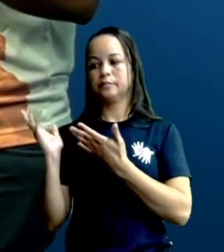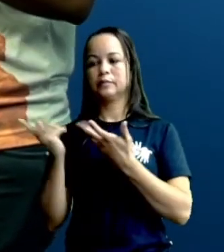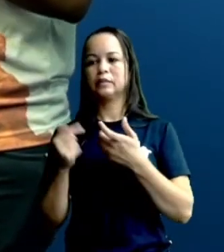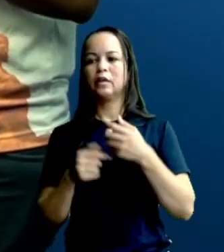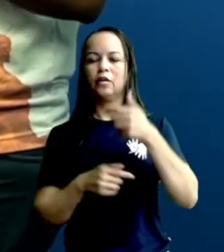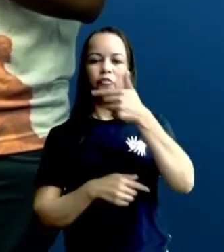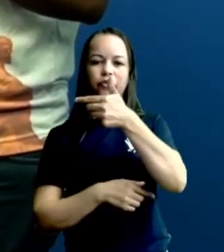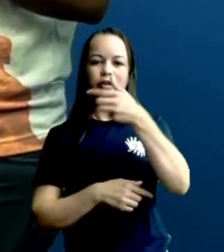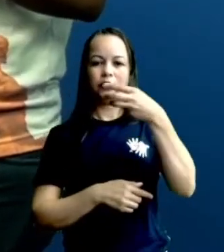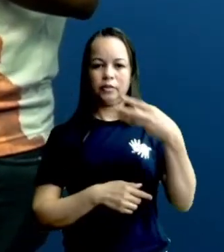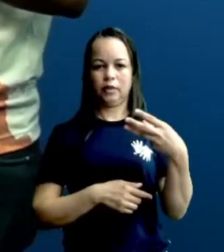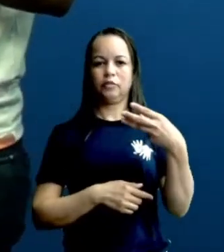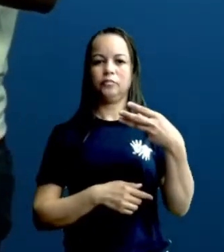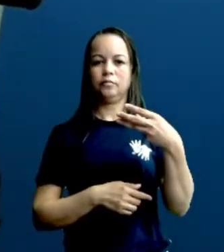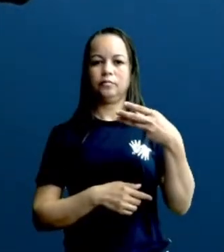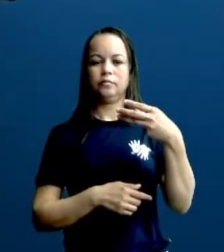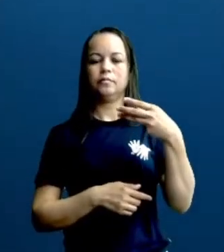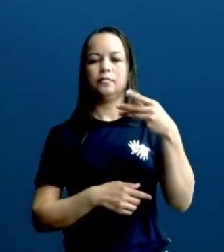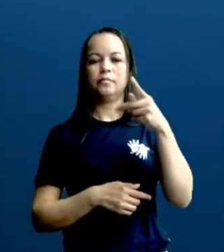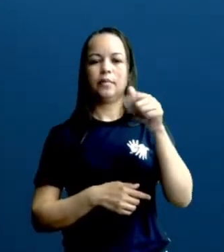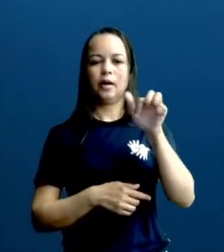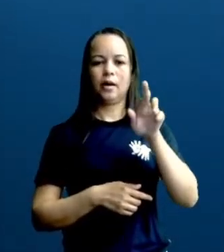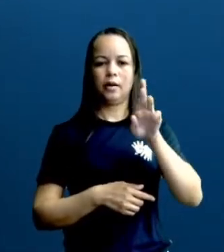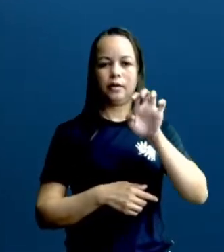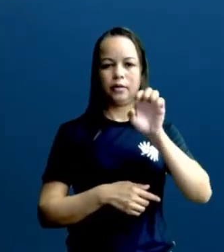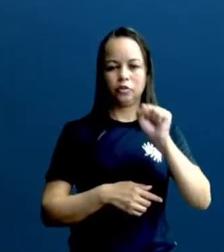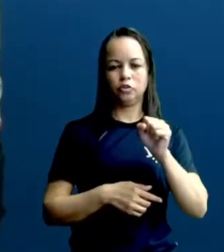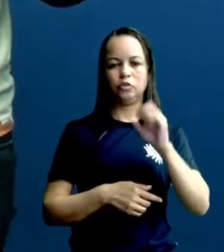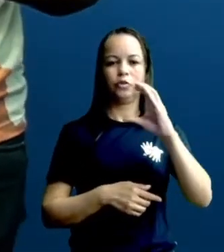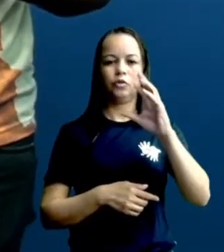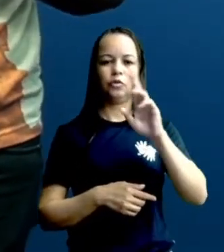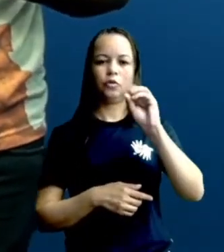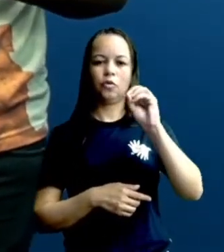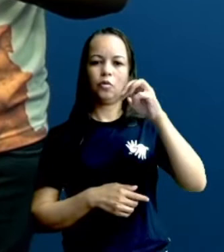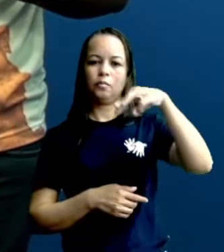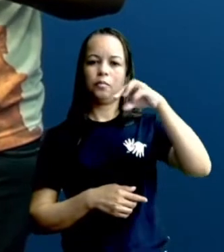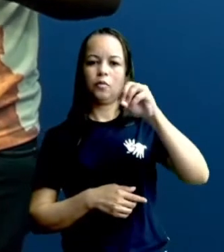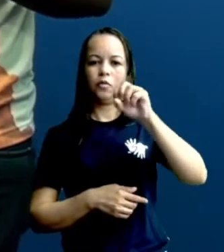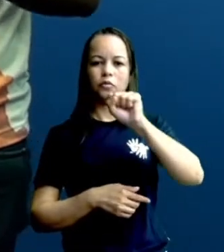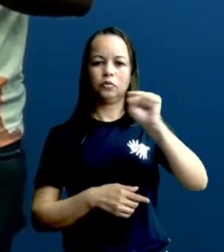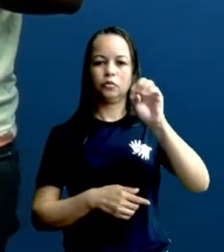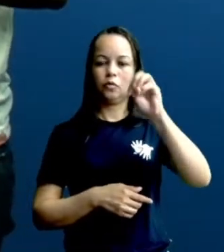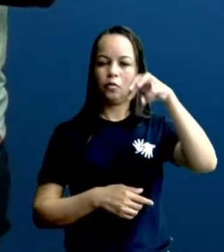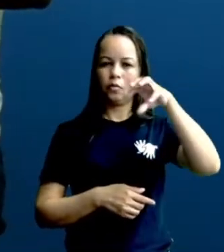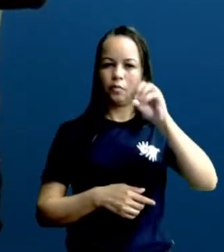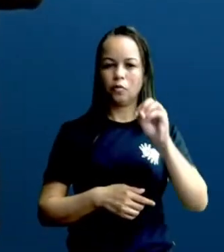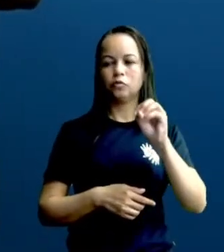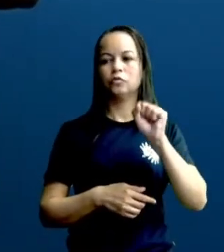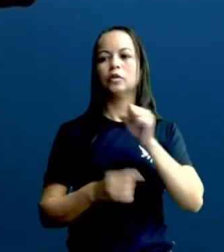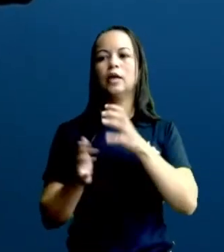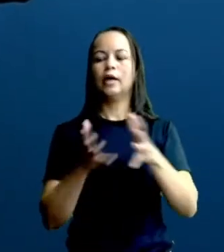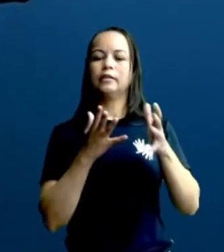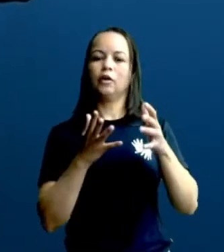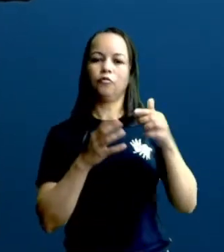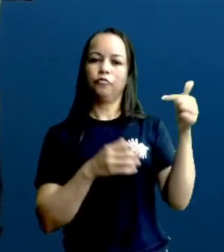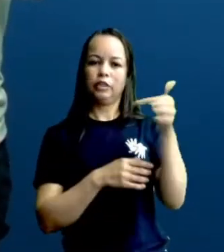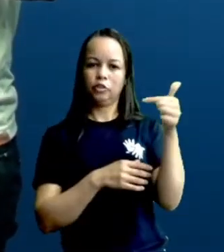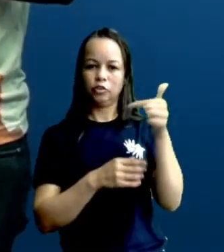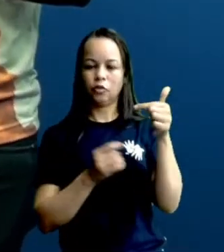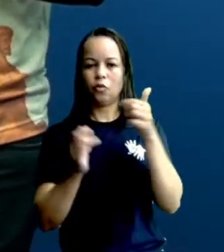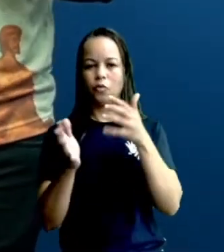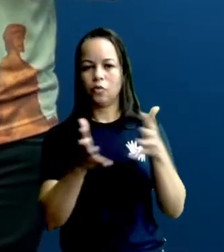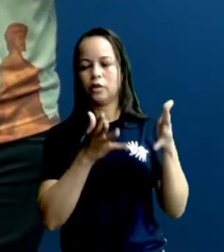23 pares de cromossomos, 22 definem as características do nosso corpo e 2 os sexuais.